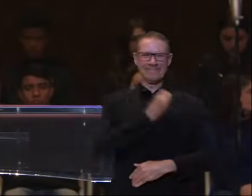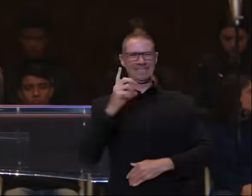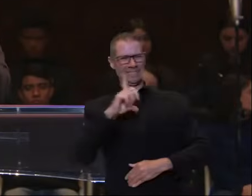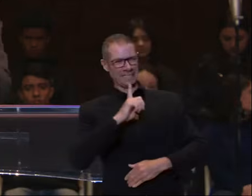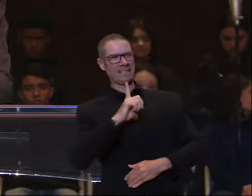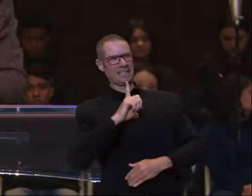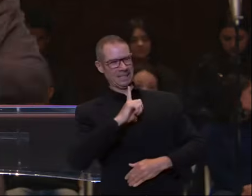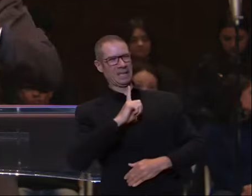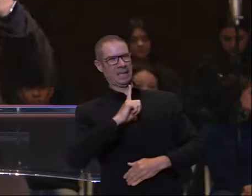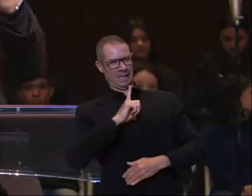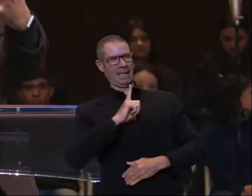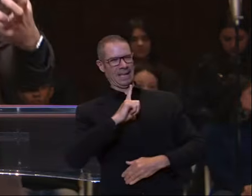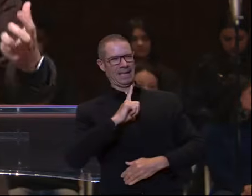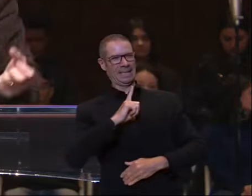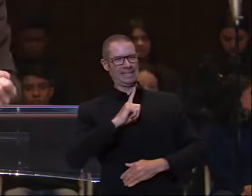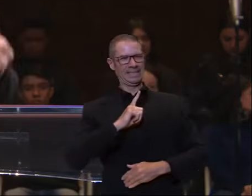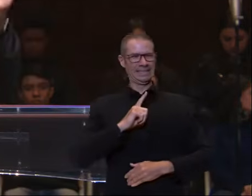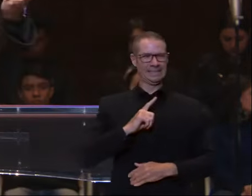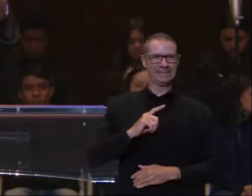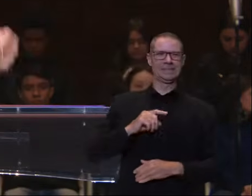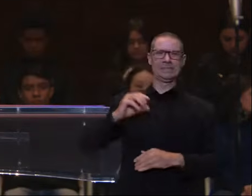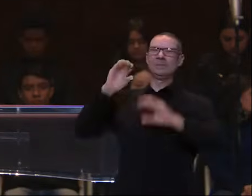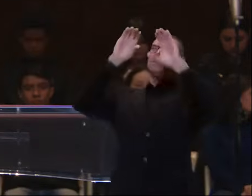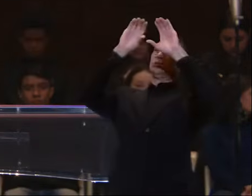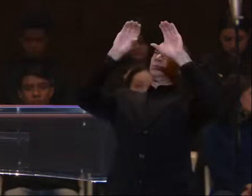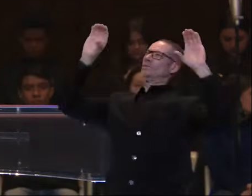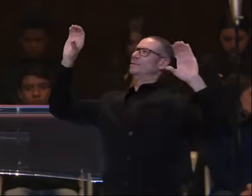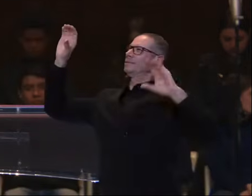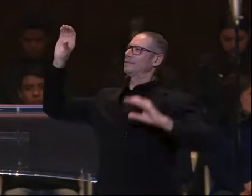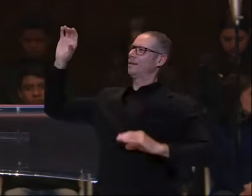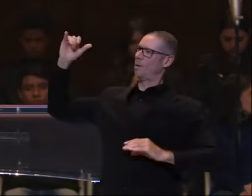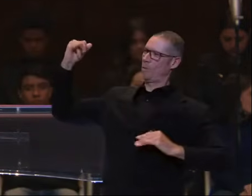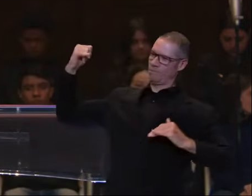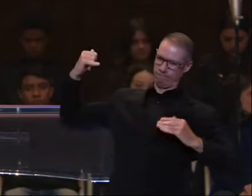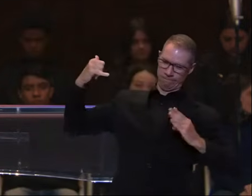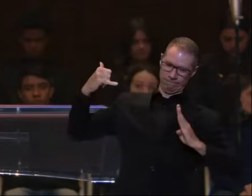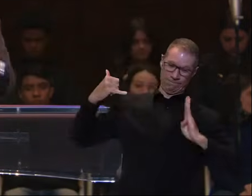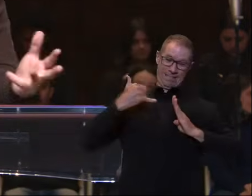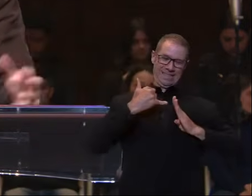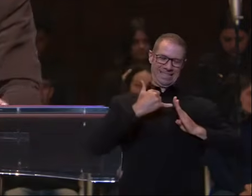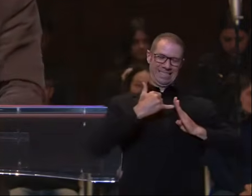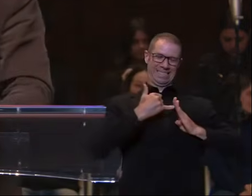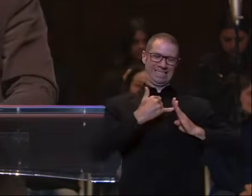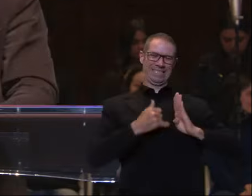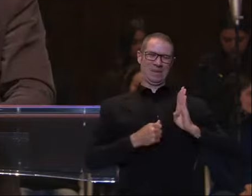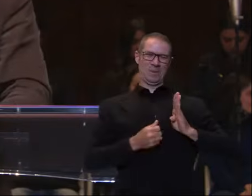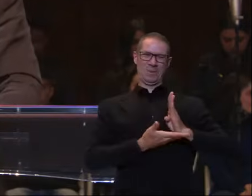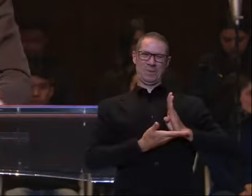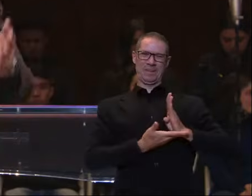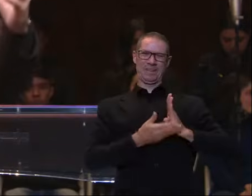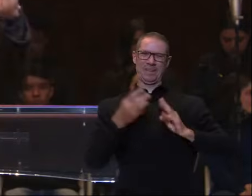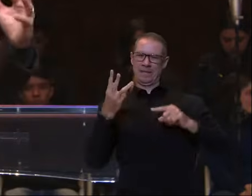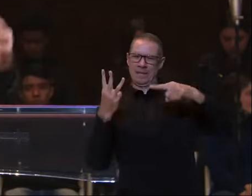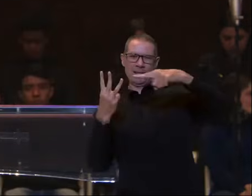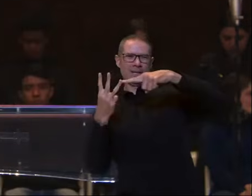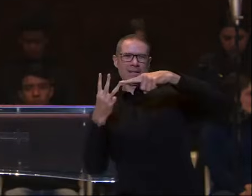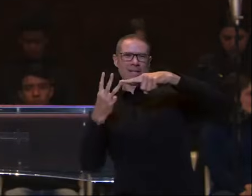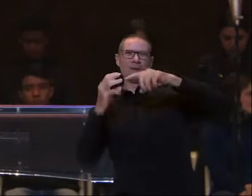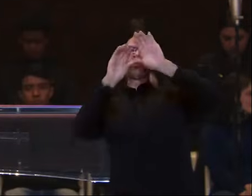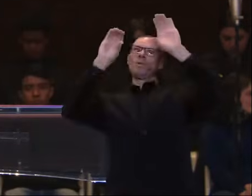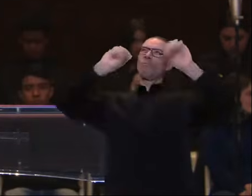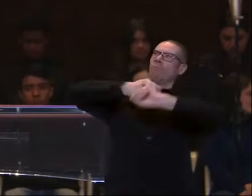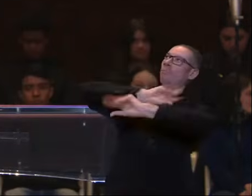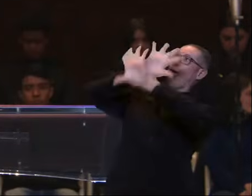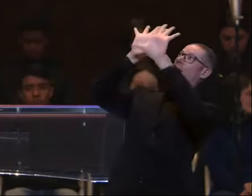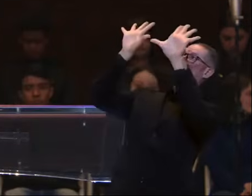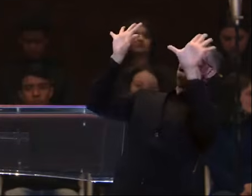tem, sim, um antegozo do céu no teu coração. E aí, o terceiro é o céu da glória,